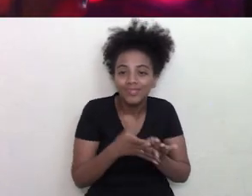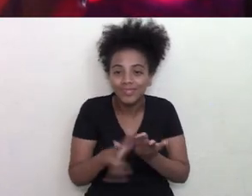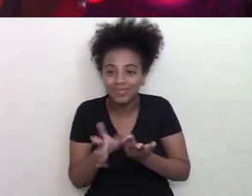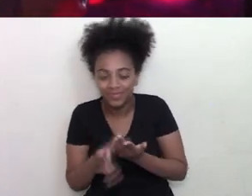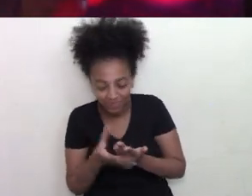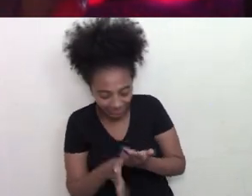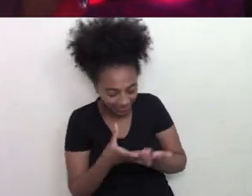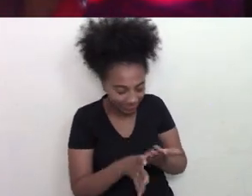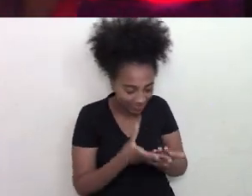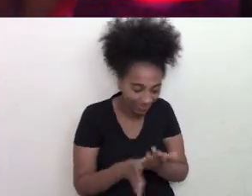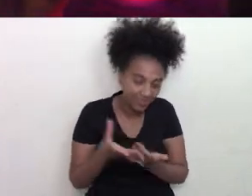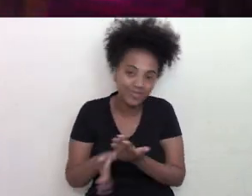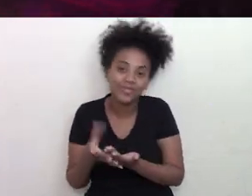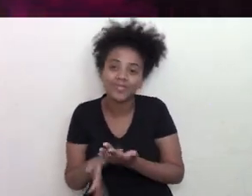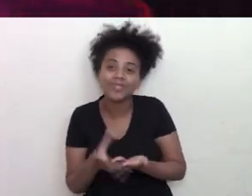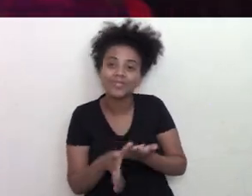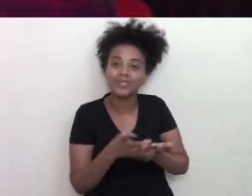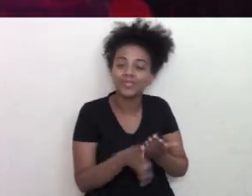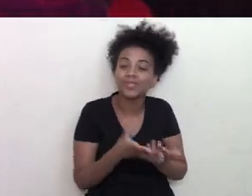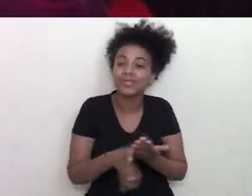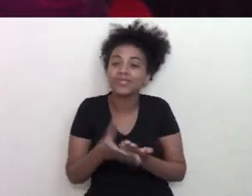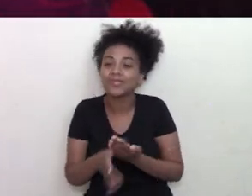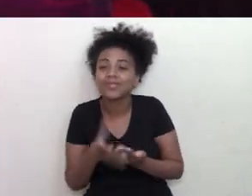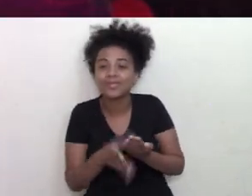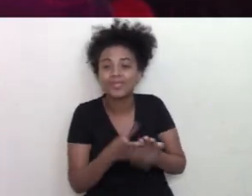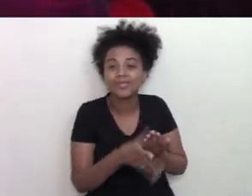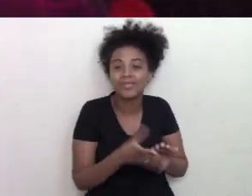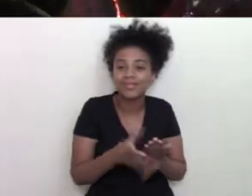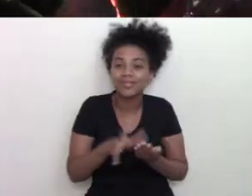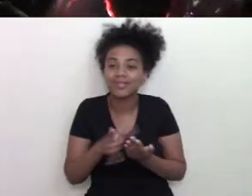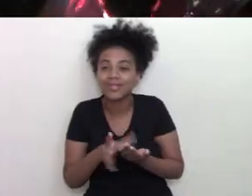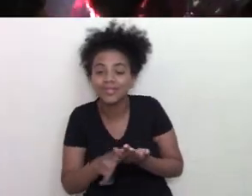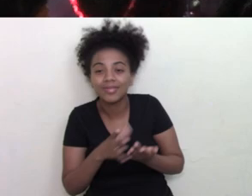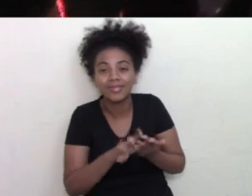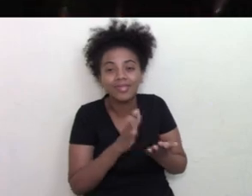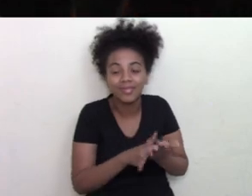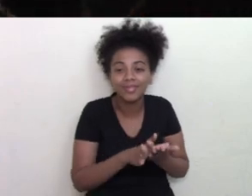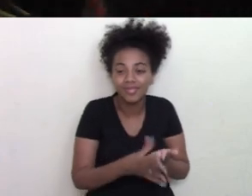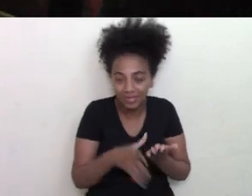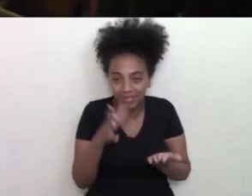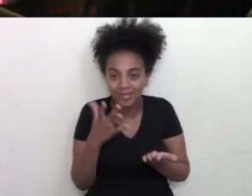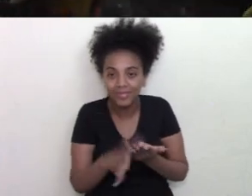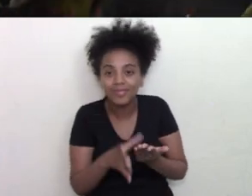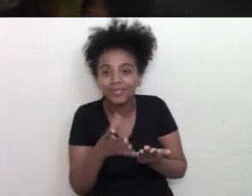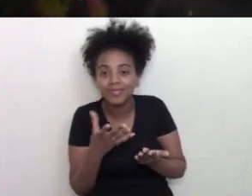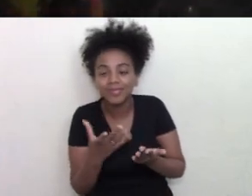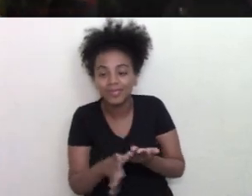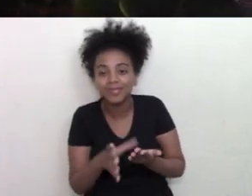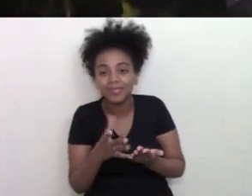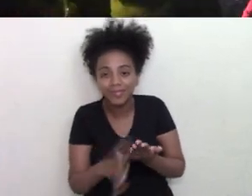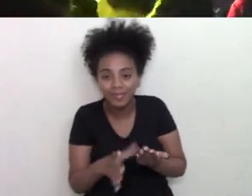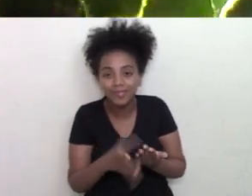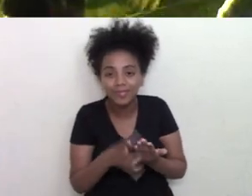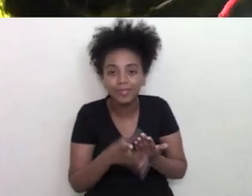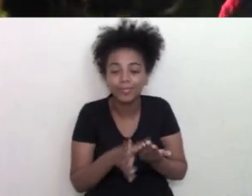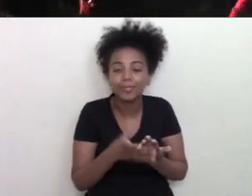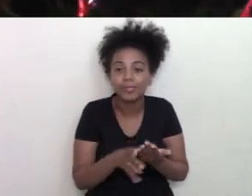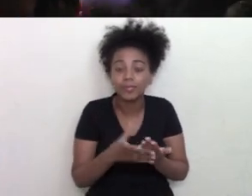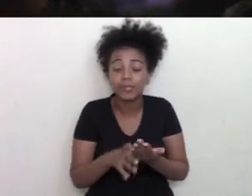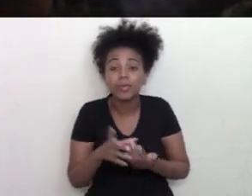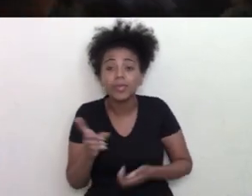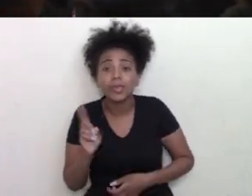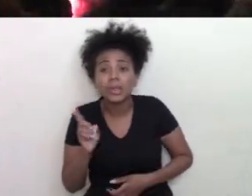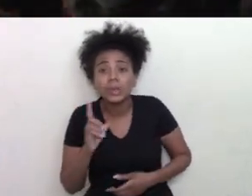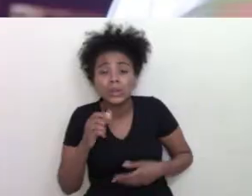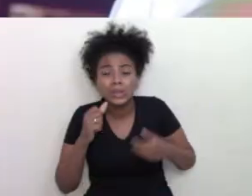Faz costas, faz costas, faz. Faz carinho, faz carinho, faz carinho. Não